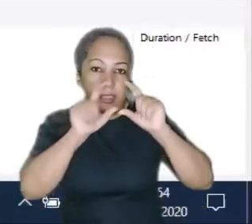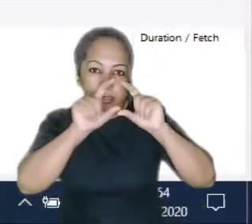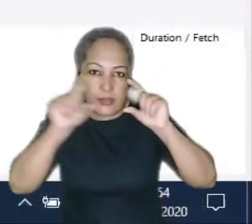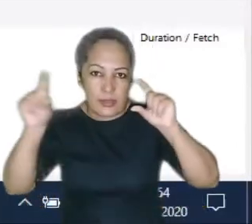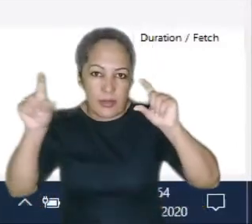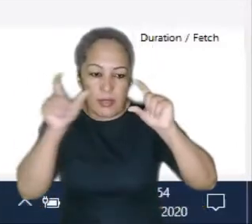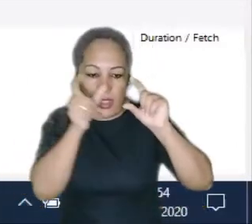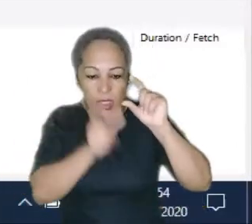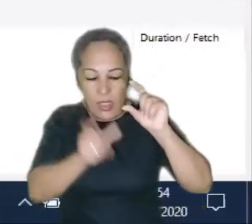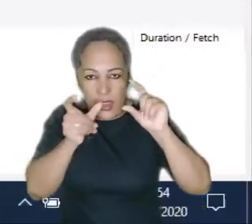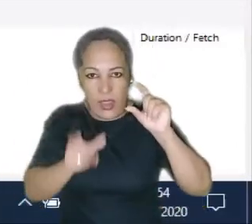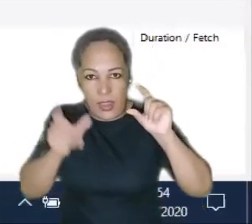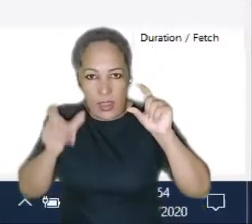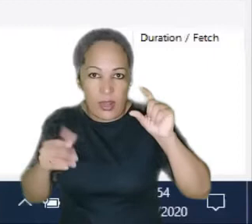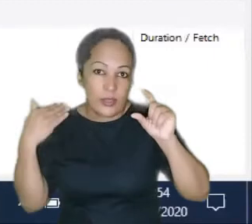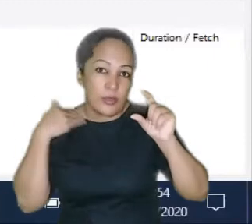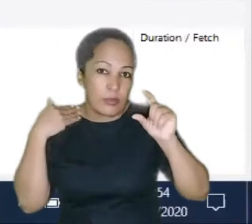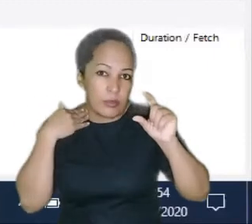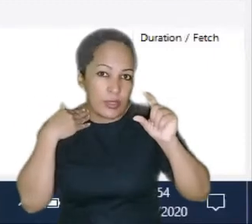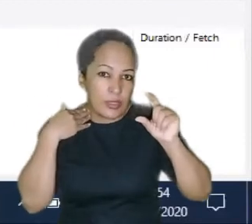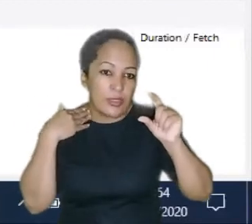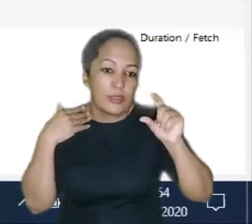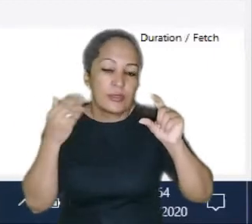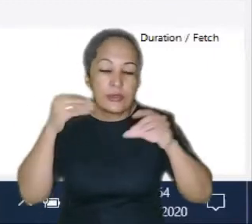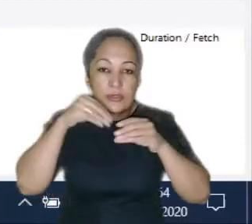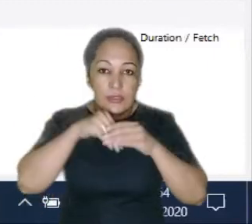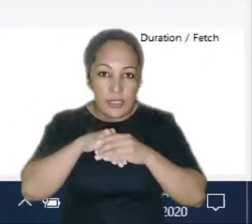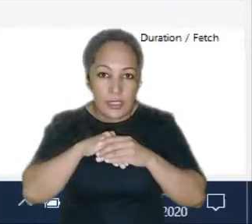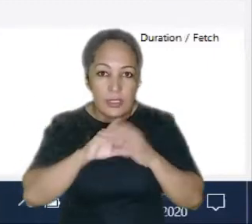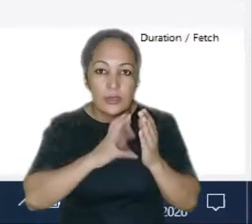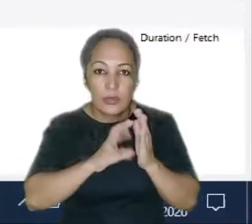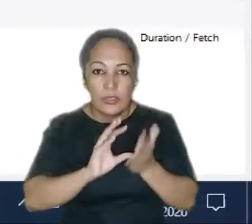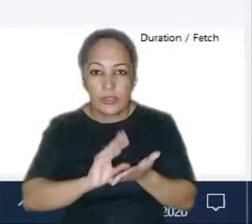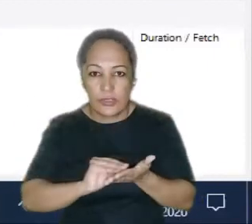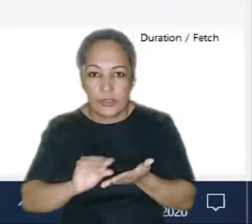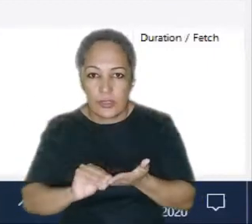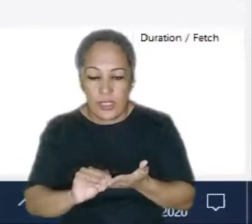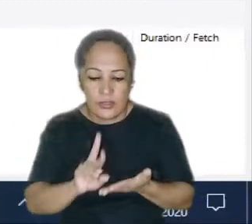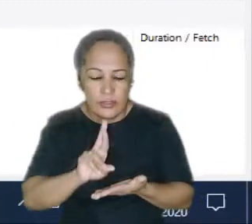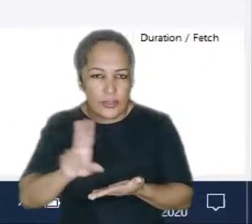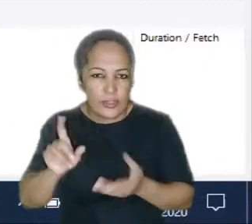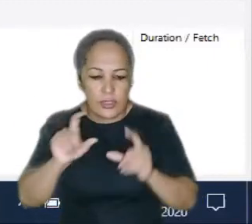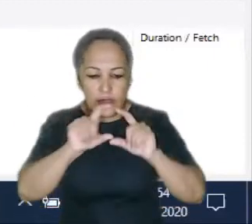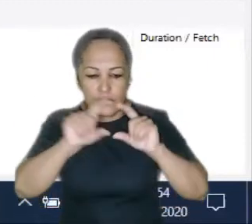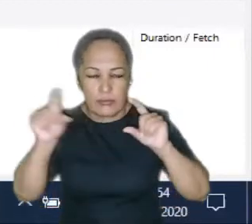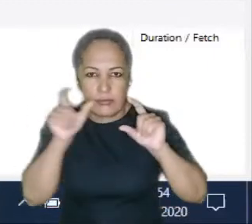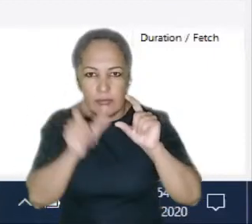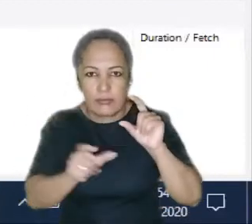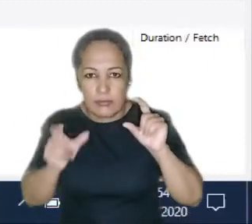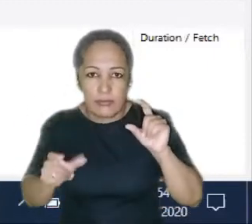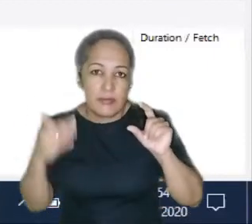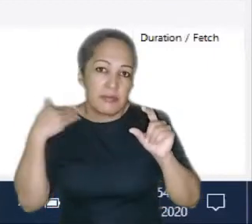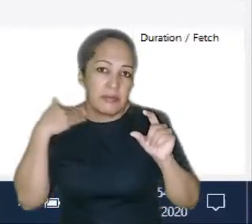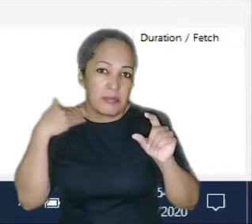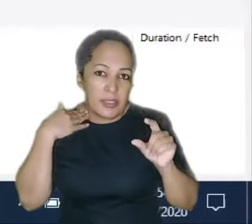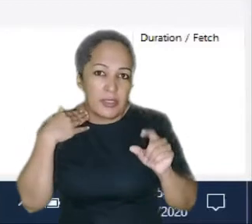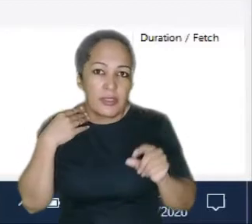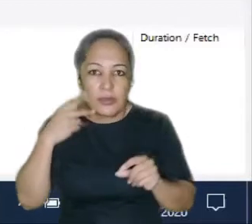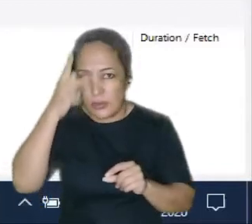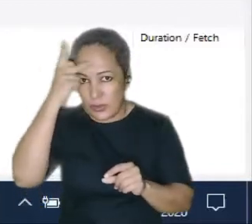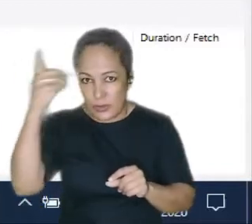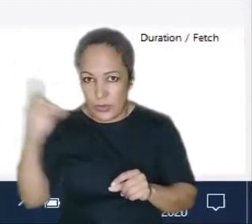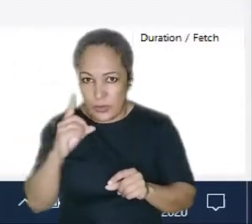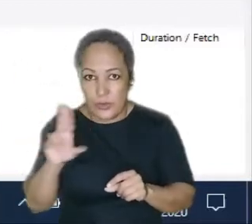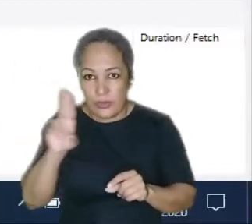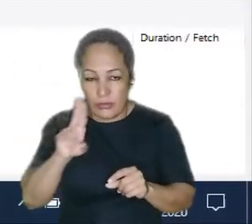aqui várias tabelinhas dentro desse banco de dados, várias entidades, agência, banco, cliente, conta corrente, depósito, pagamento, saque e transferência.